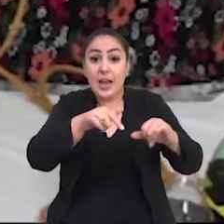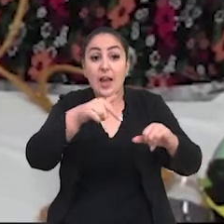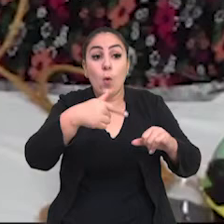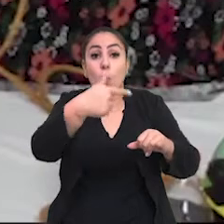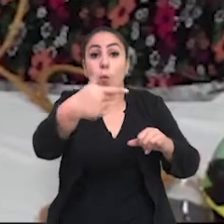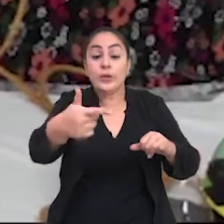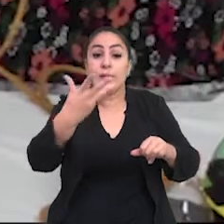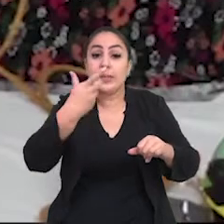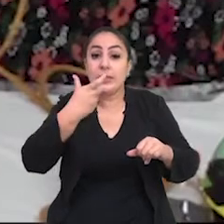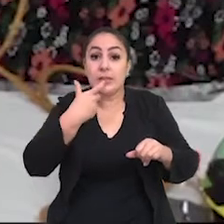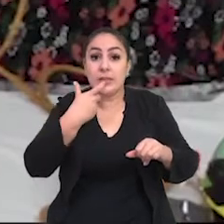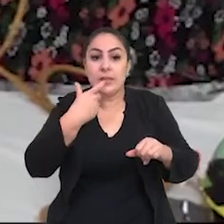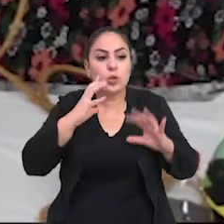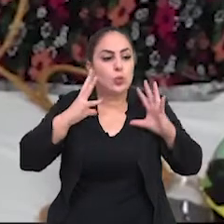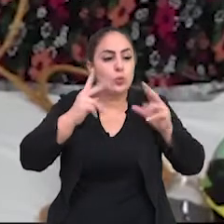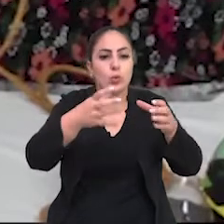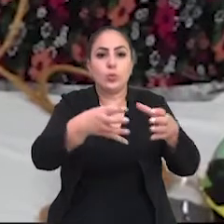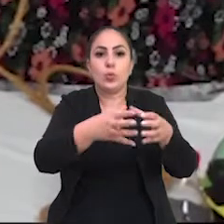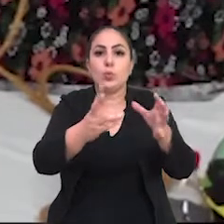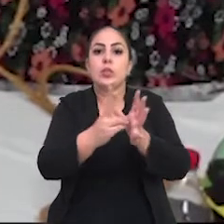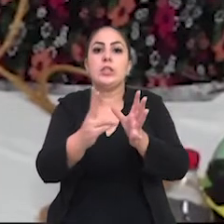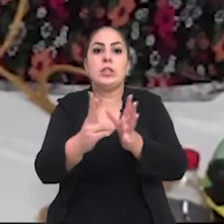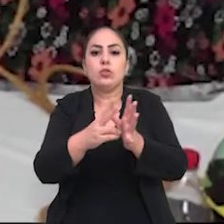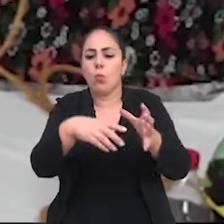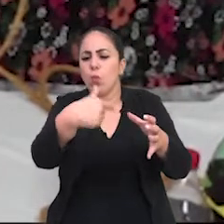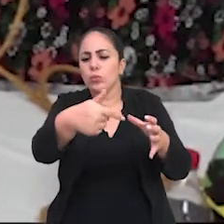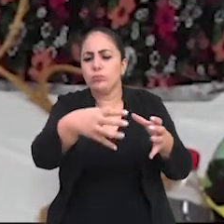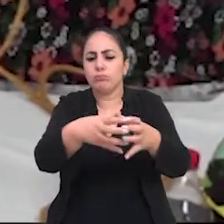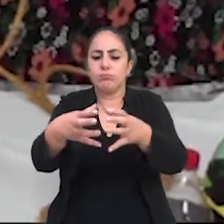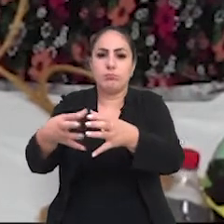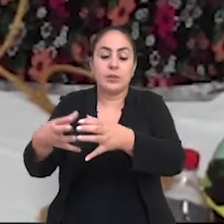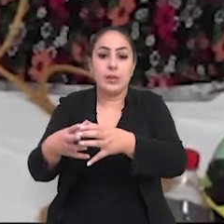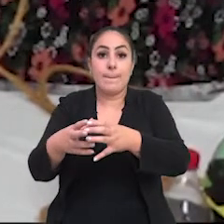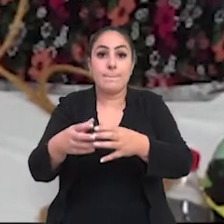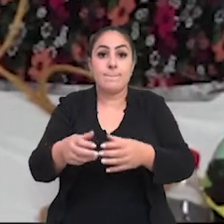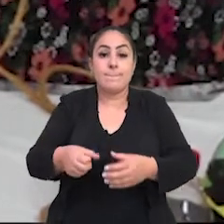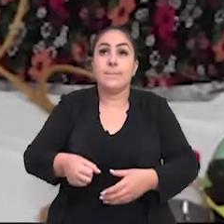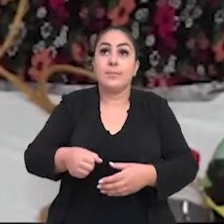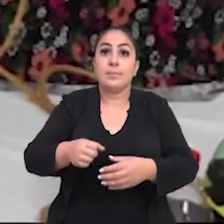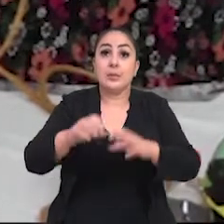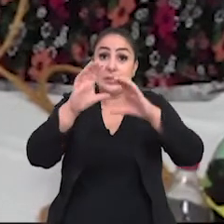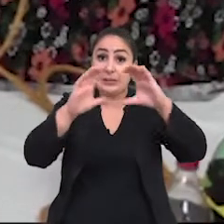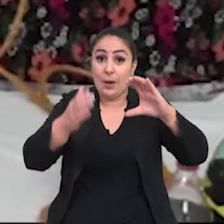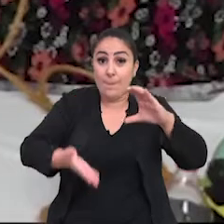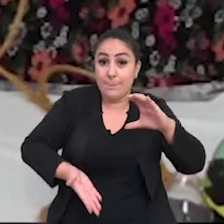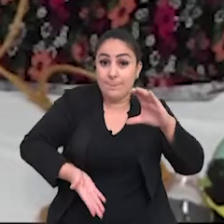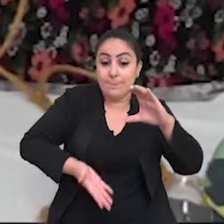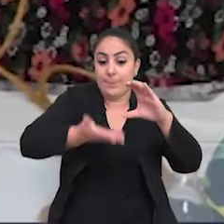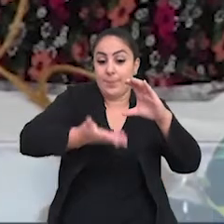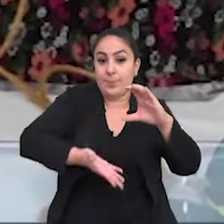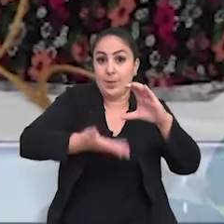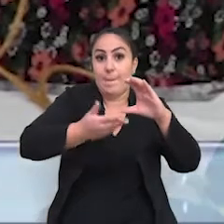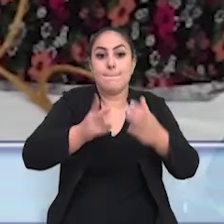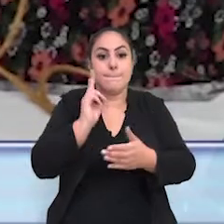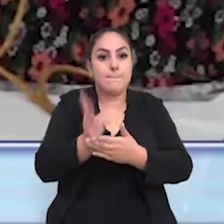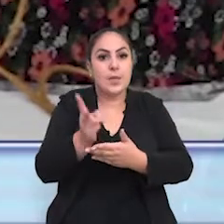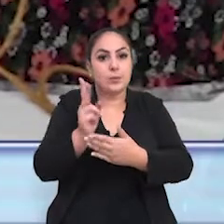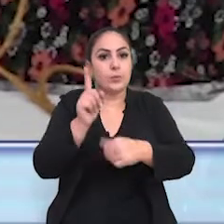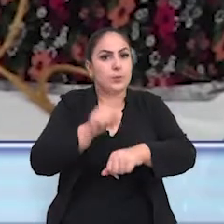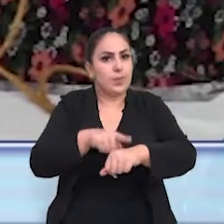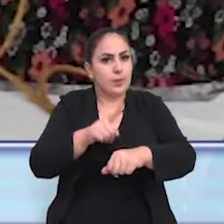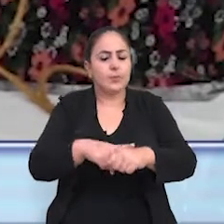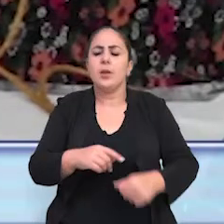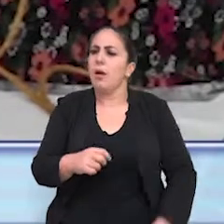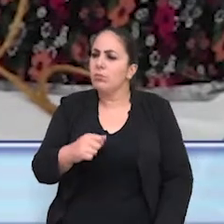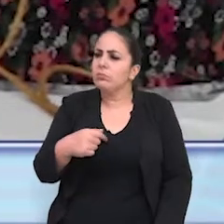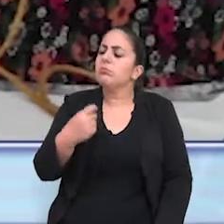avisasse todas as crianças de todas as aldeias para bater no céu ao mesmo tempo? Pode ser